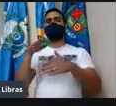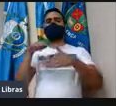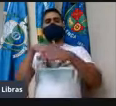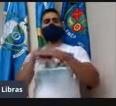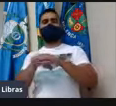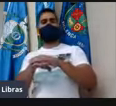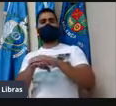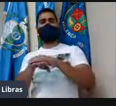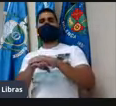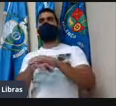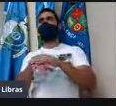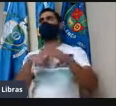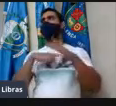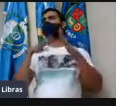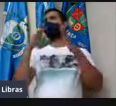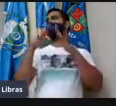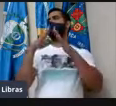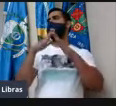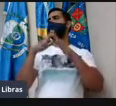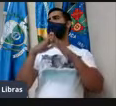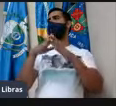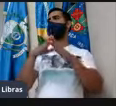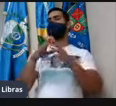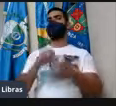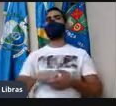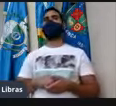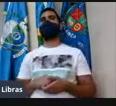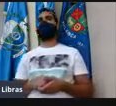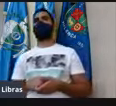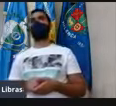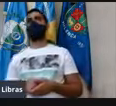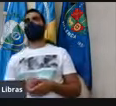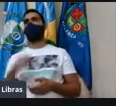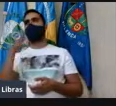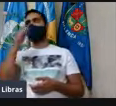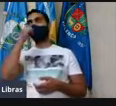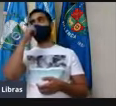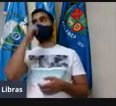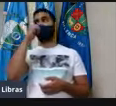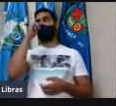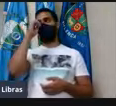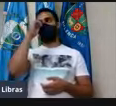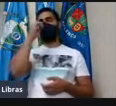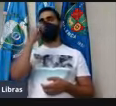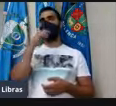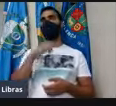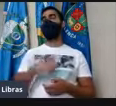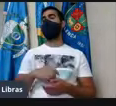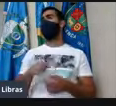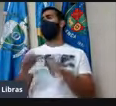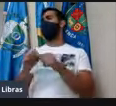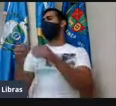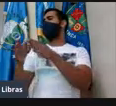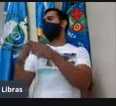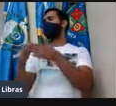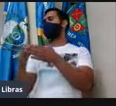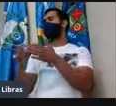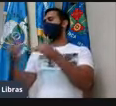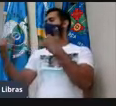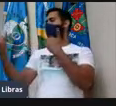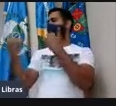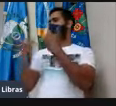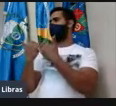e moram nas áreas demarcadas. Excelentíssimo senhor presidente, veio perante Vossa Excelência solicitar